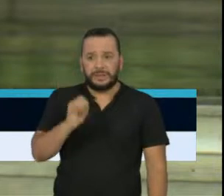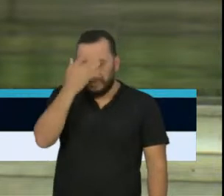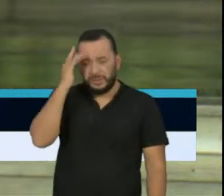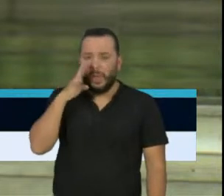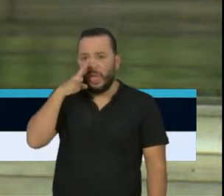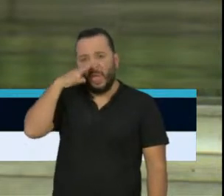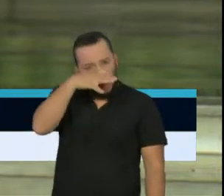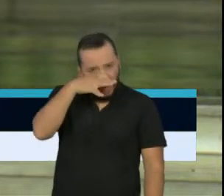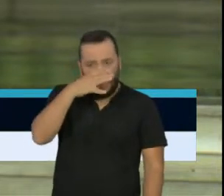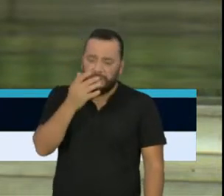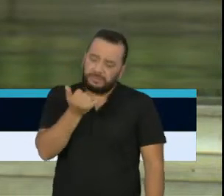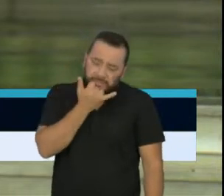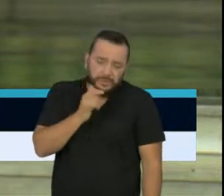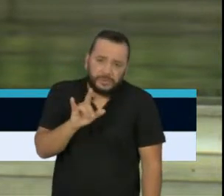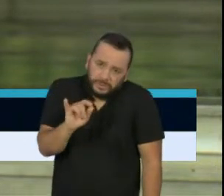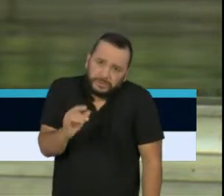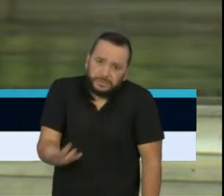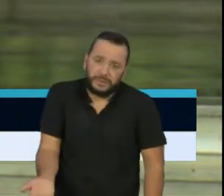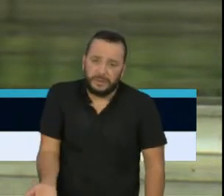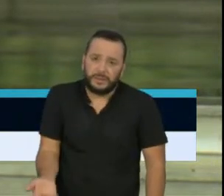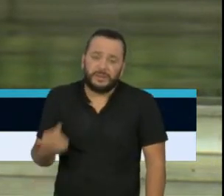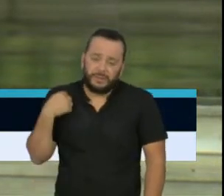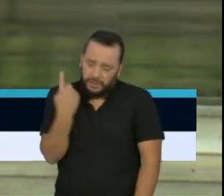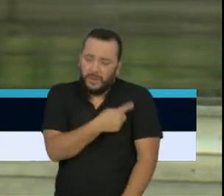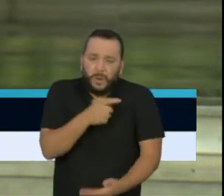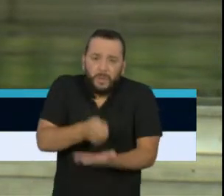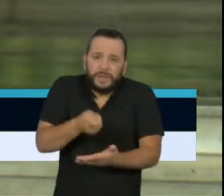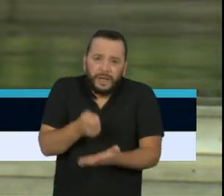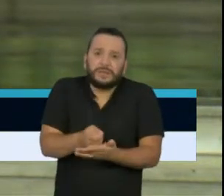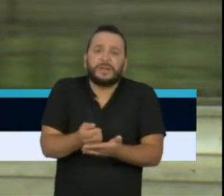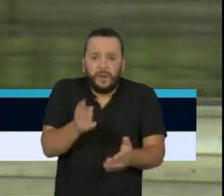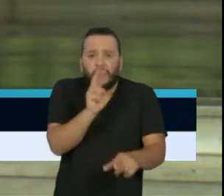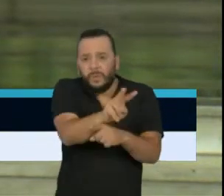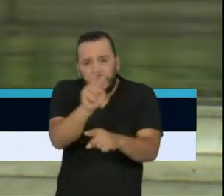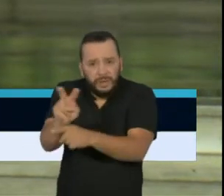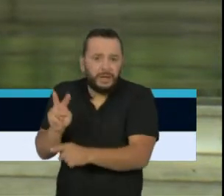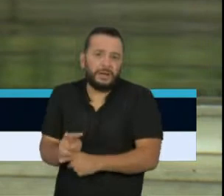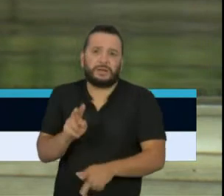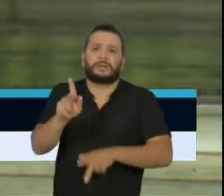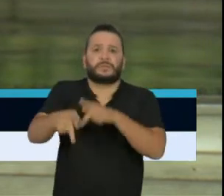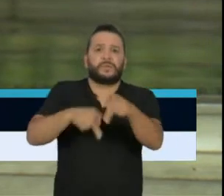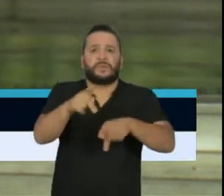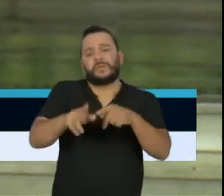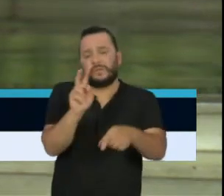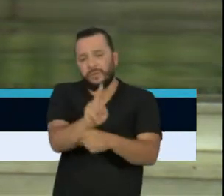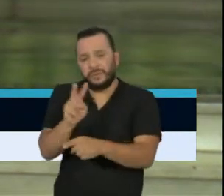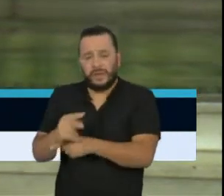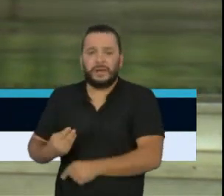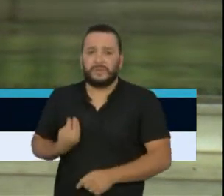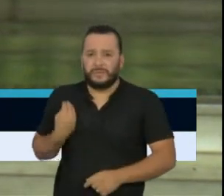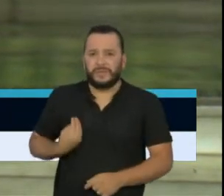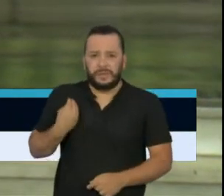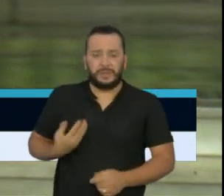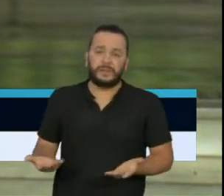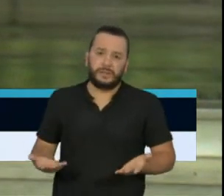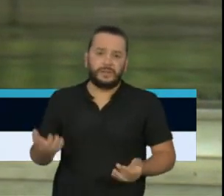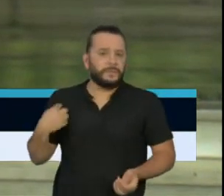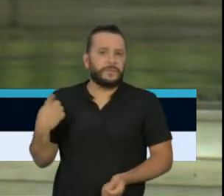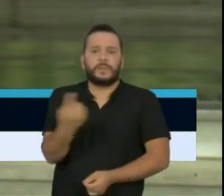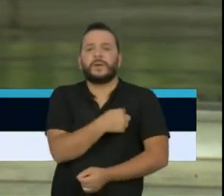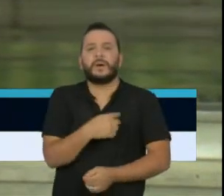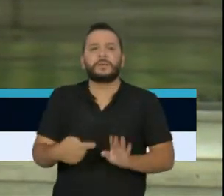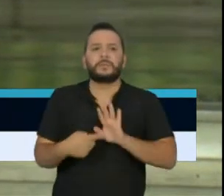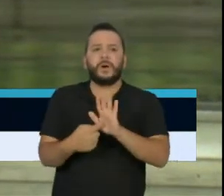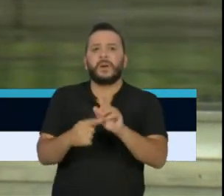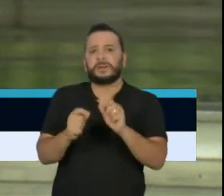indica e recomenda, nós temos a obrigação de rever as nossas posições. Portanto, não há nenhuma indicação